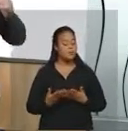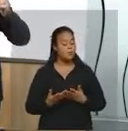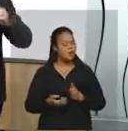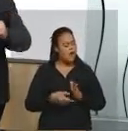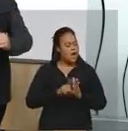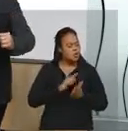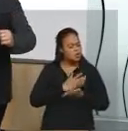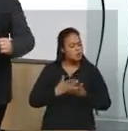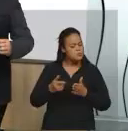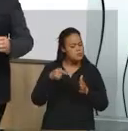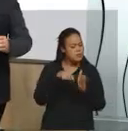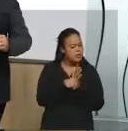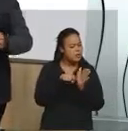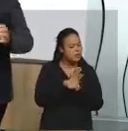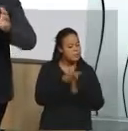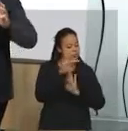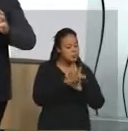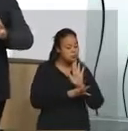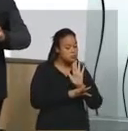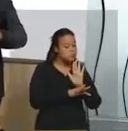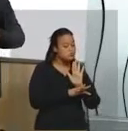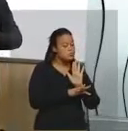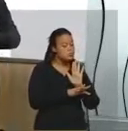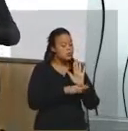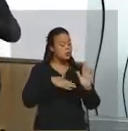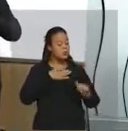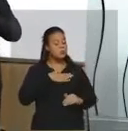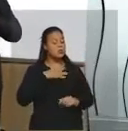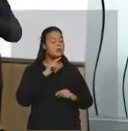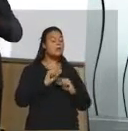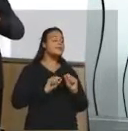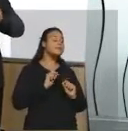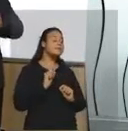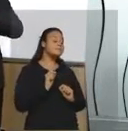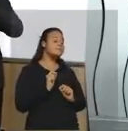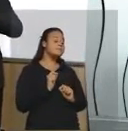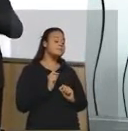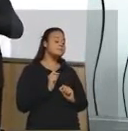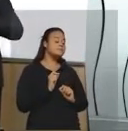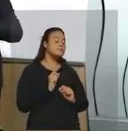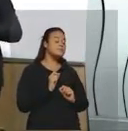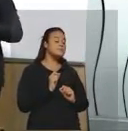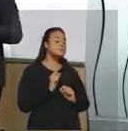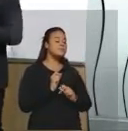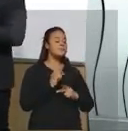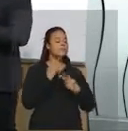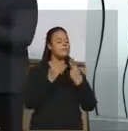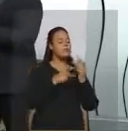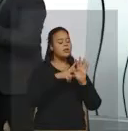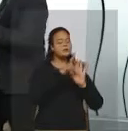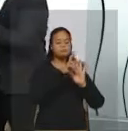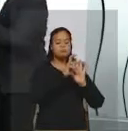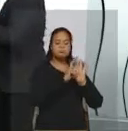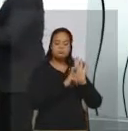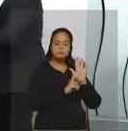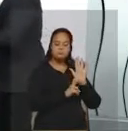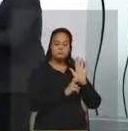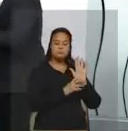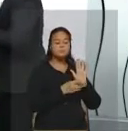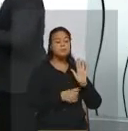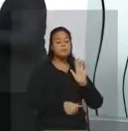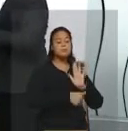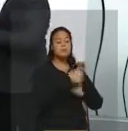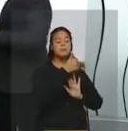perguntas relativas a este texto, eu gostaria de tratar com vocês de algumas questões aqui, olha.